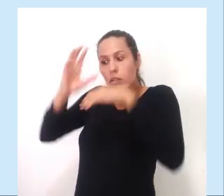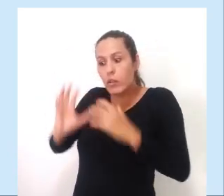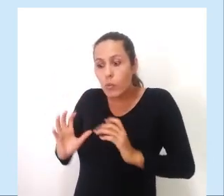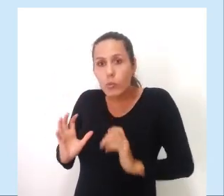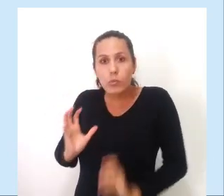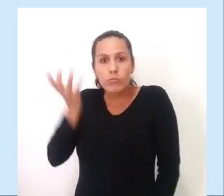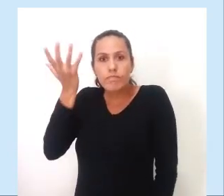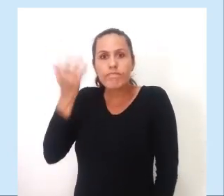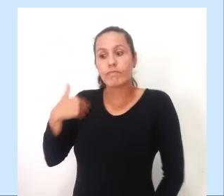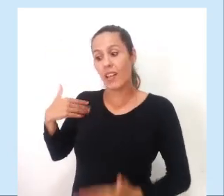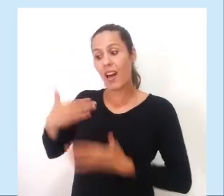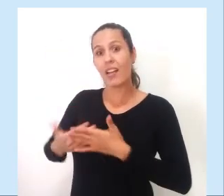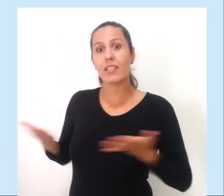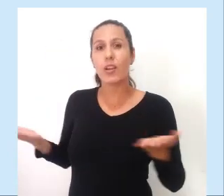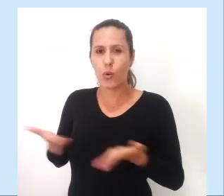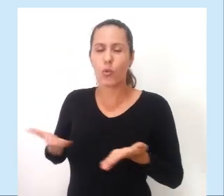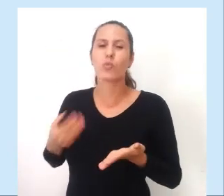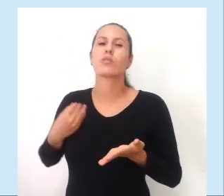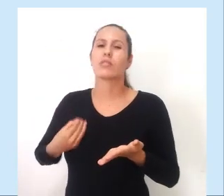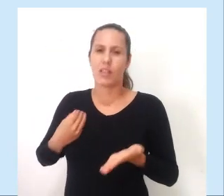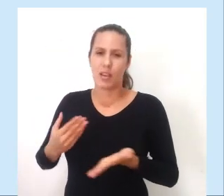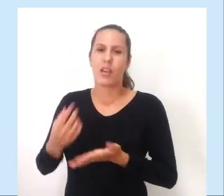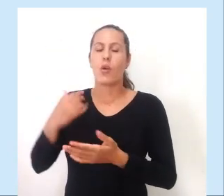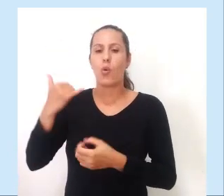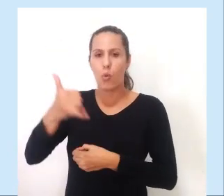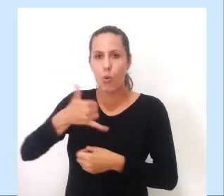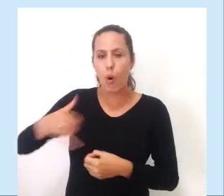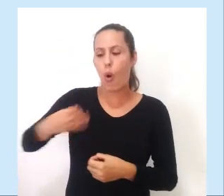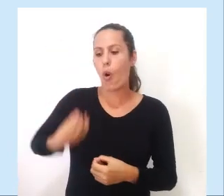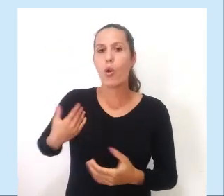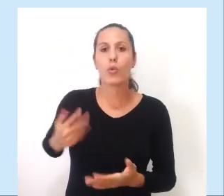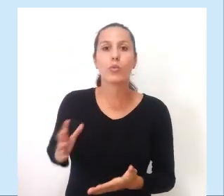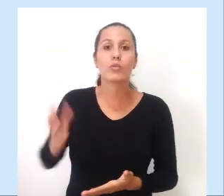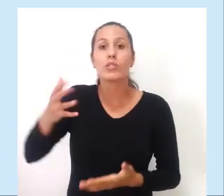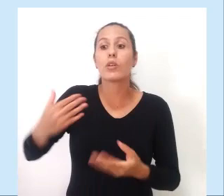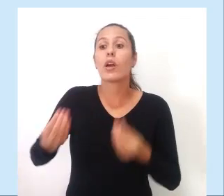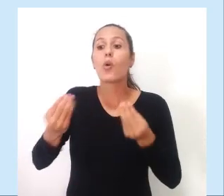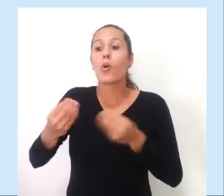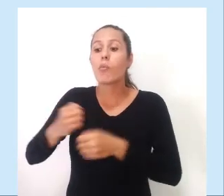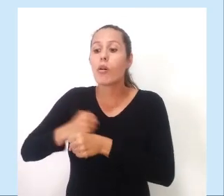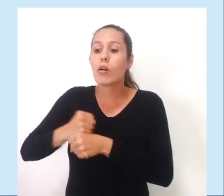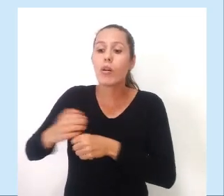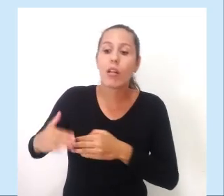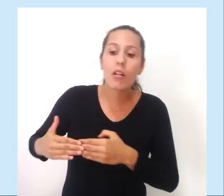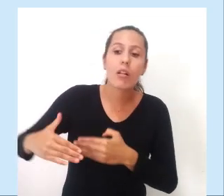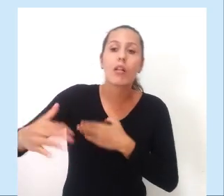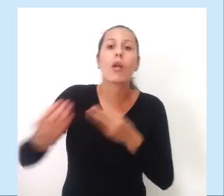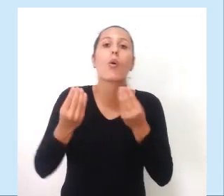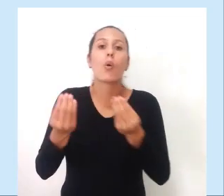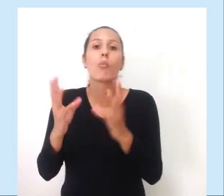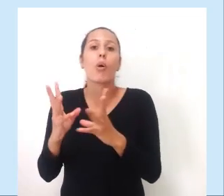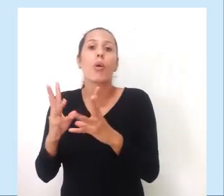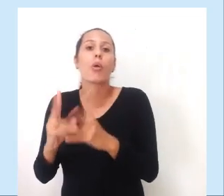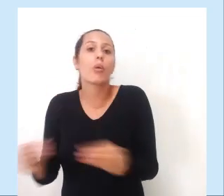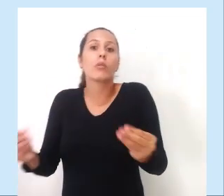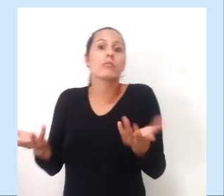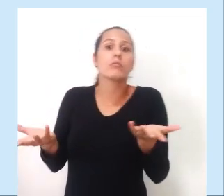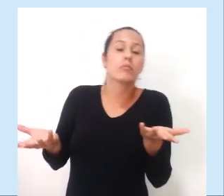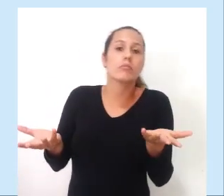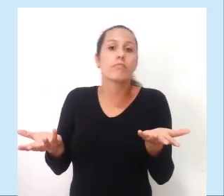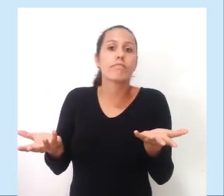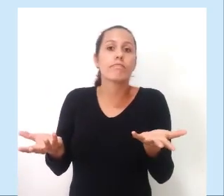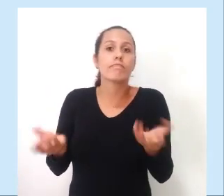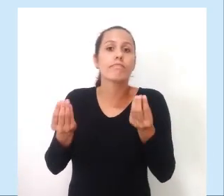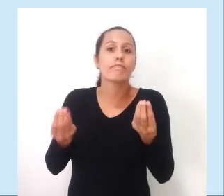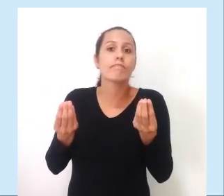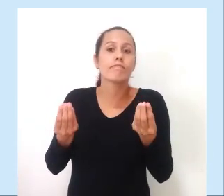foi difícil, quando ainda está sendo difícil, porque ainda existem resíduos, e a gente nem sabe a longo prazo